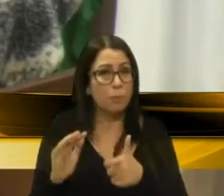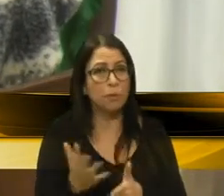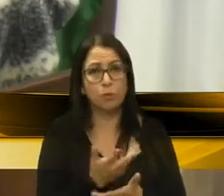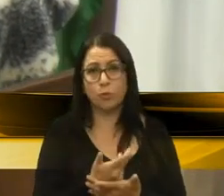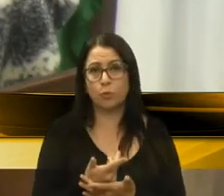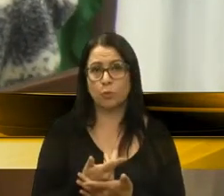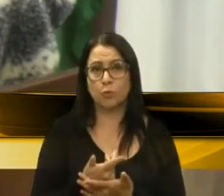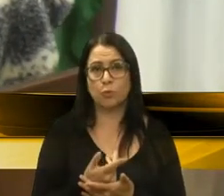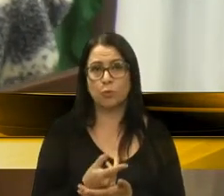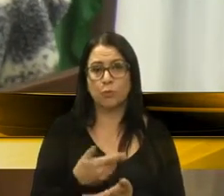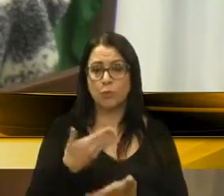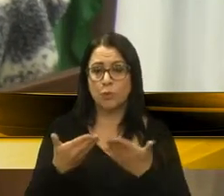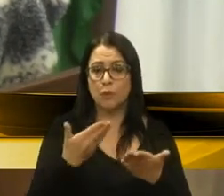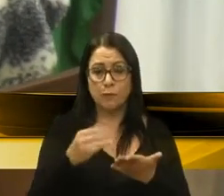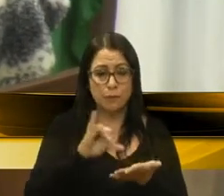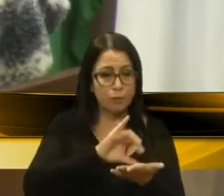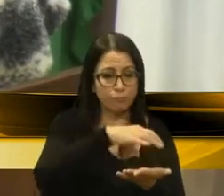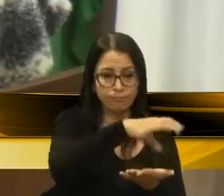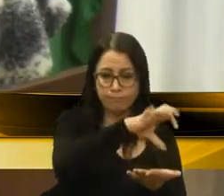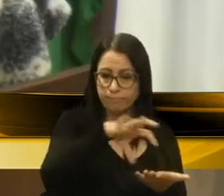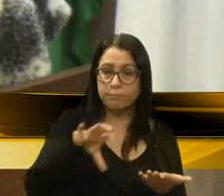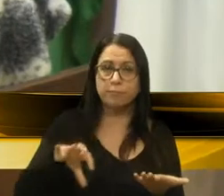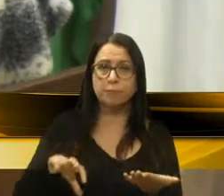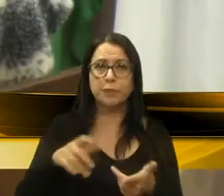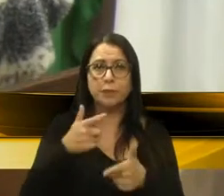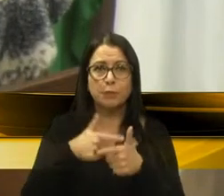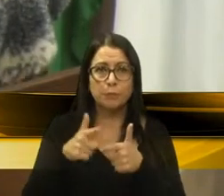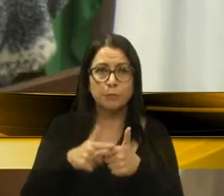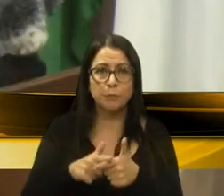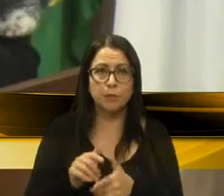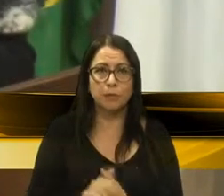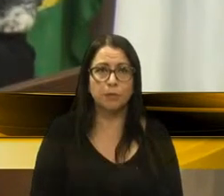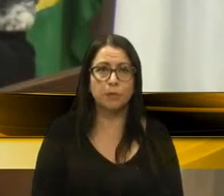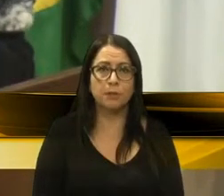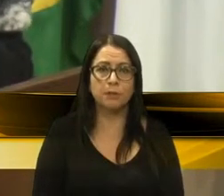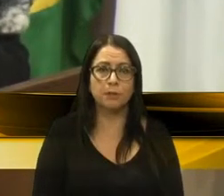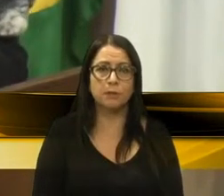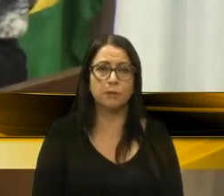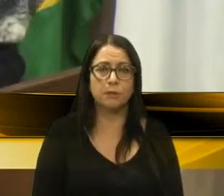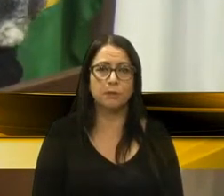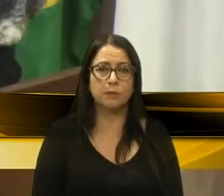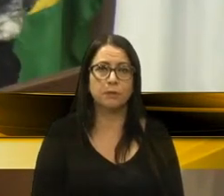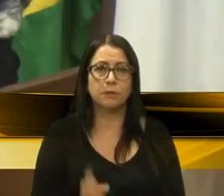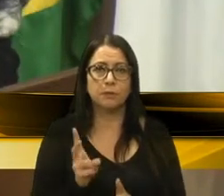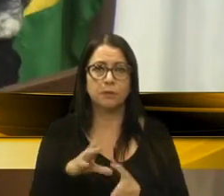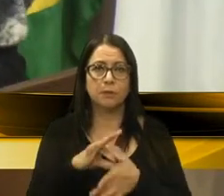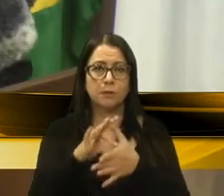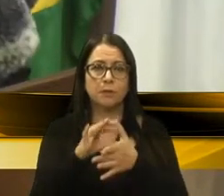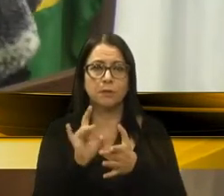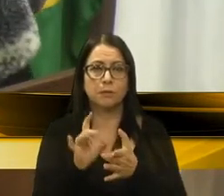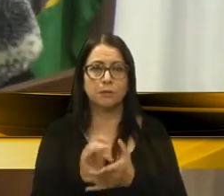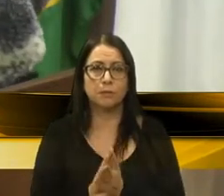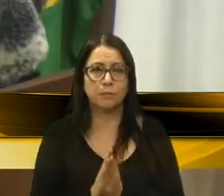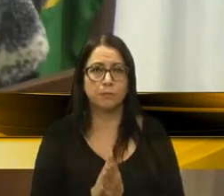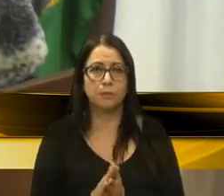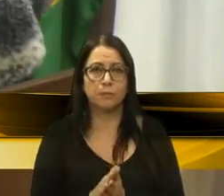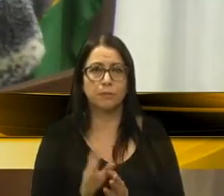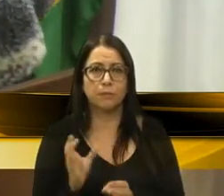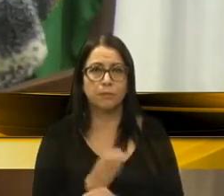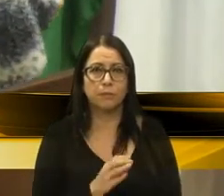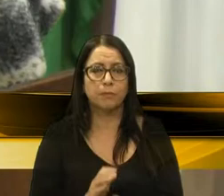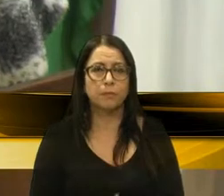Temos serviços descentralizados, problemas... Vou continuar numa declaração de líder, por favor, só para